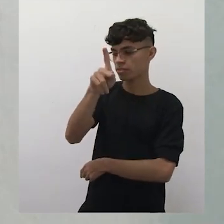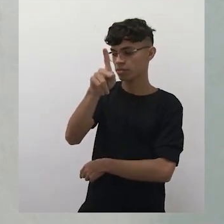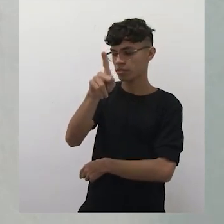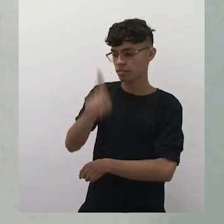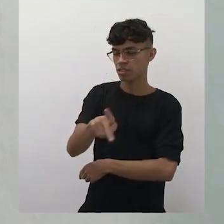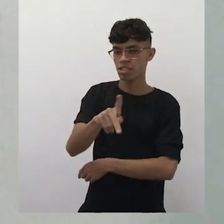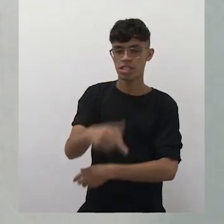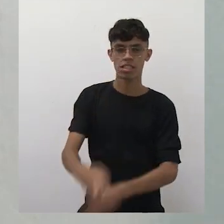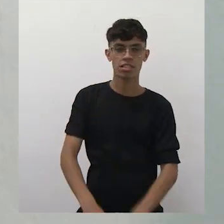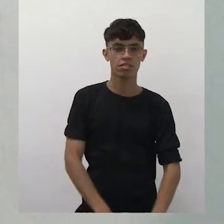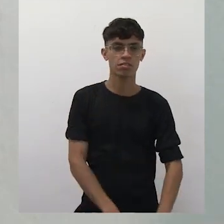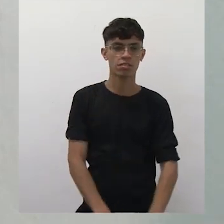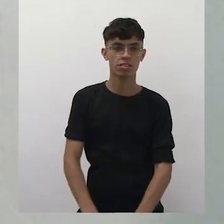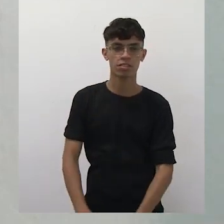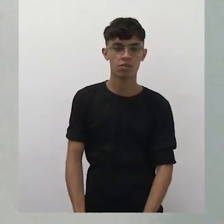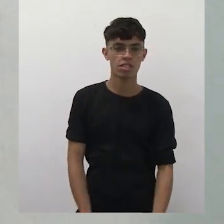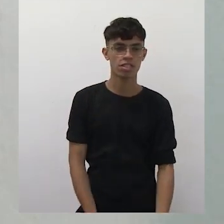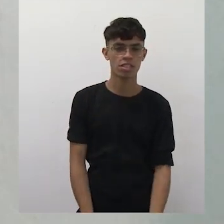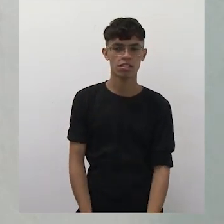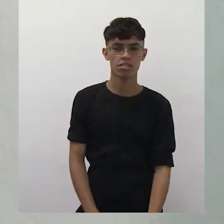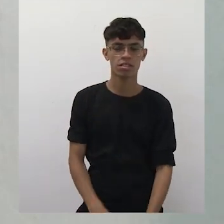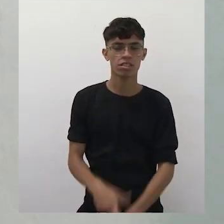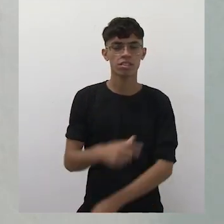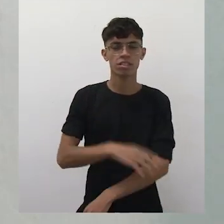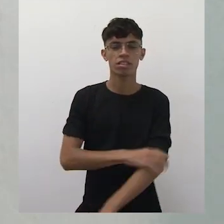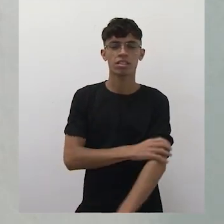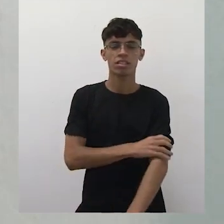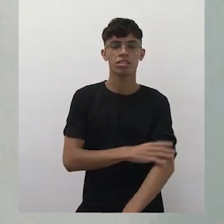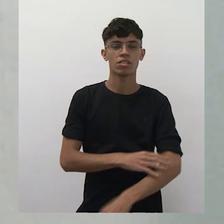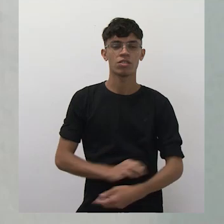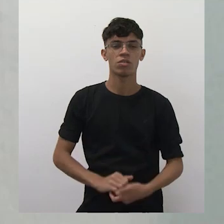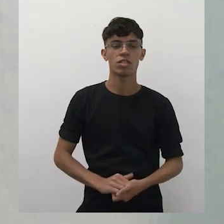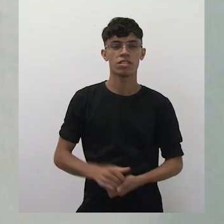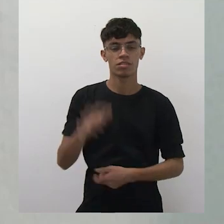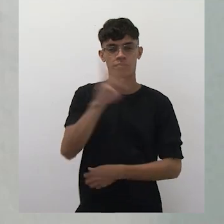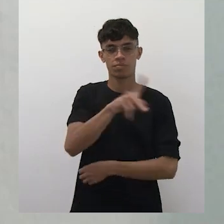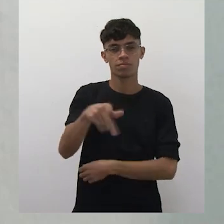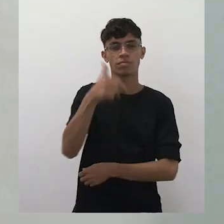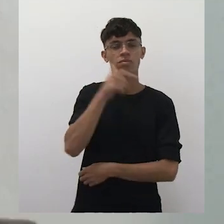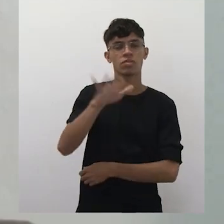ativa, da retomada. Professora